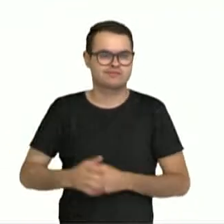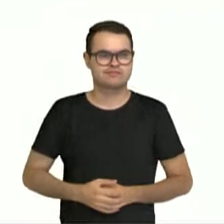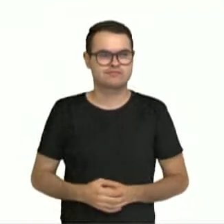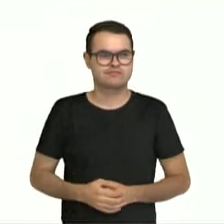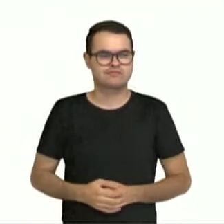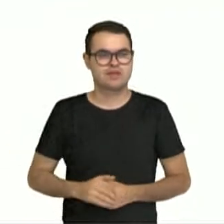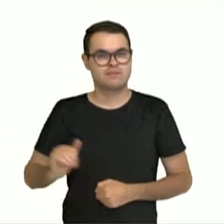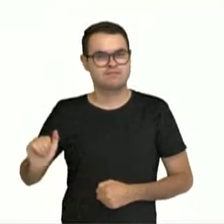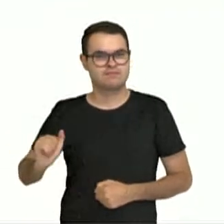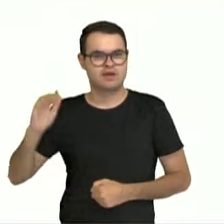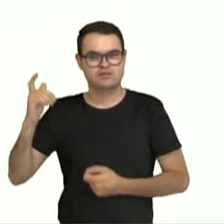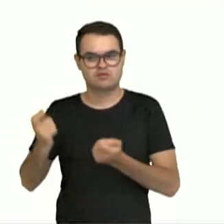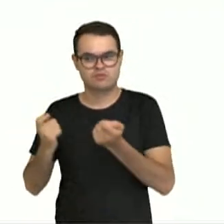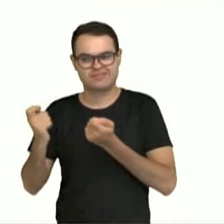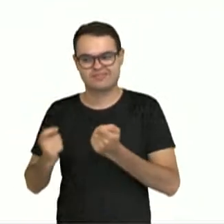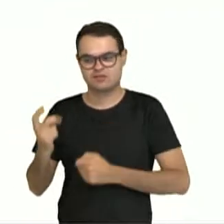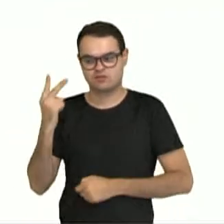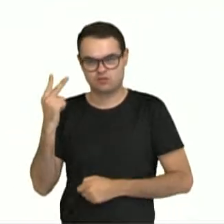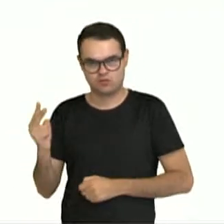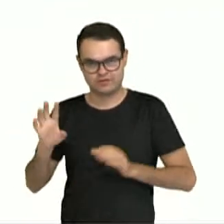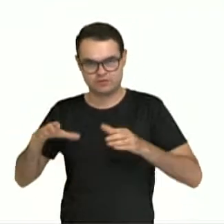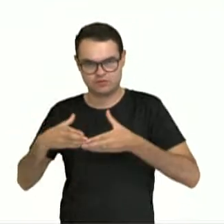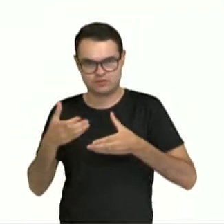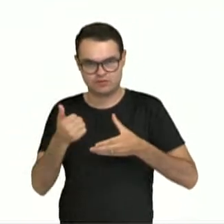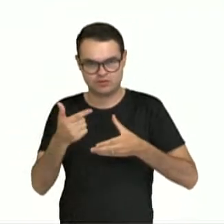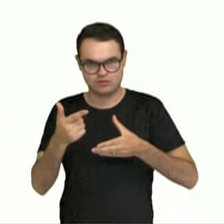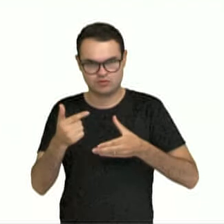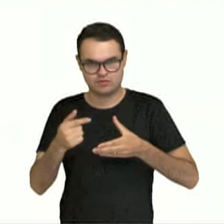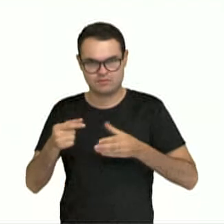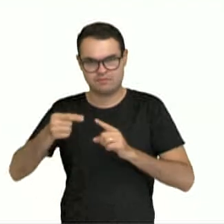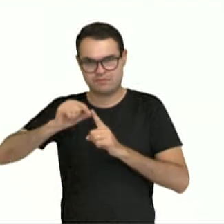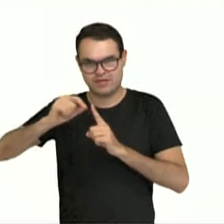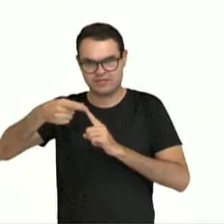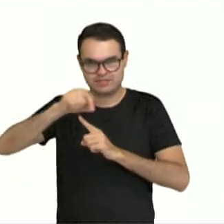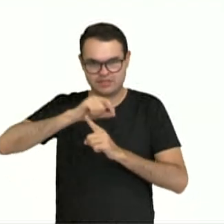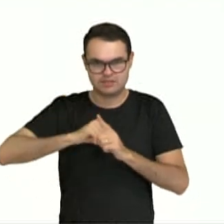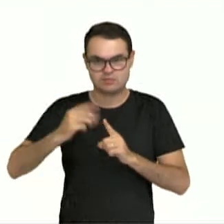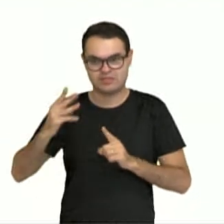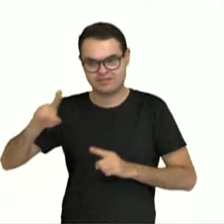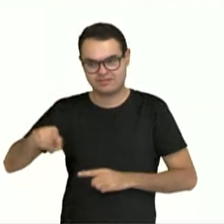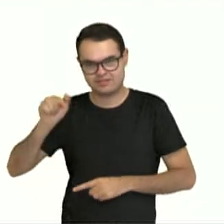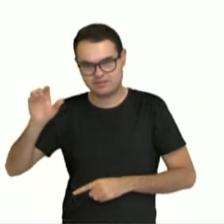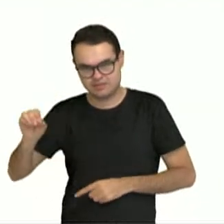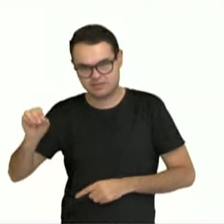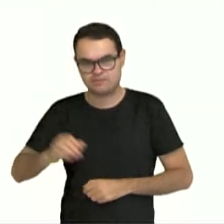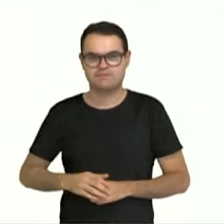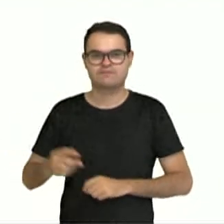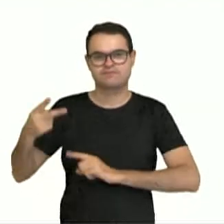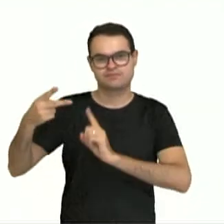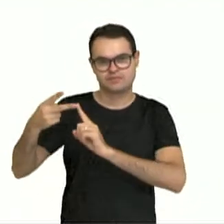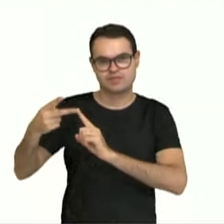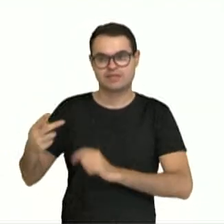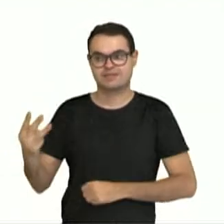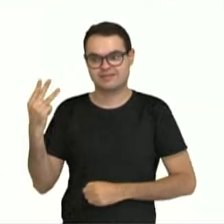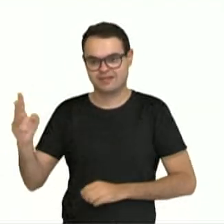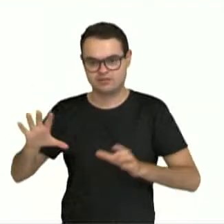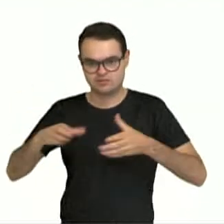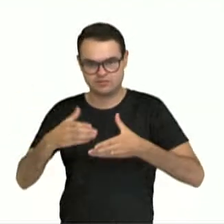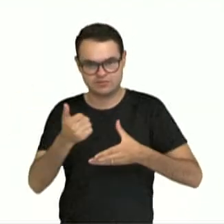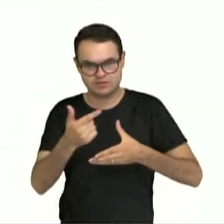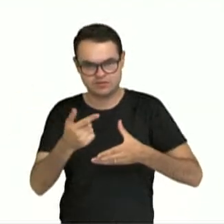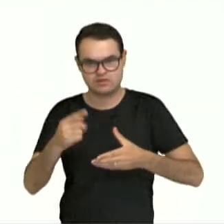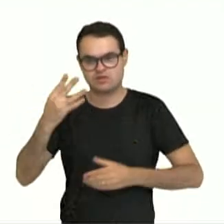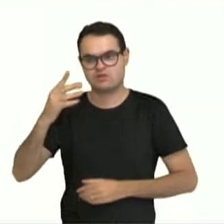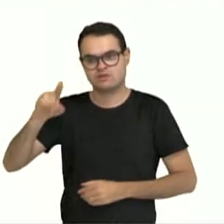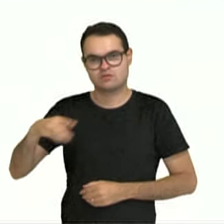eu comprar 2 dúzias de banana por R$ 3,70, 3 dúzias de banana por R$